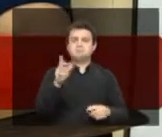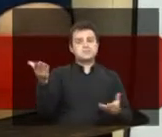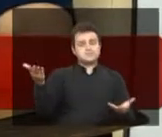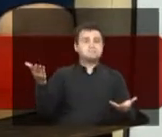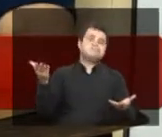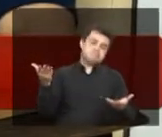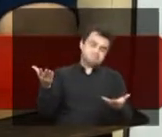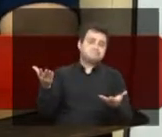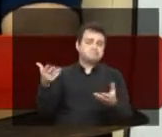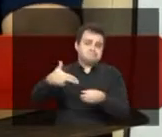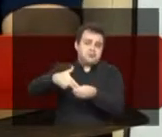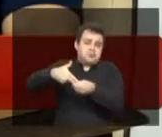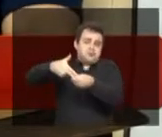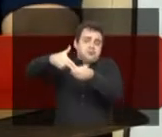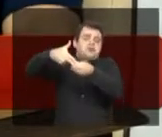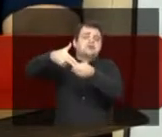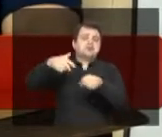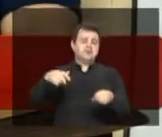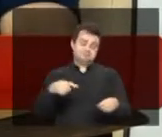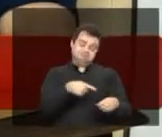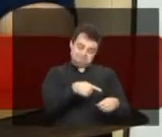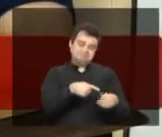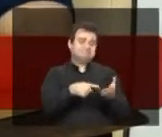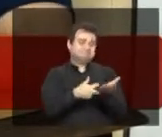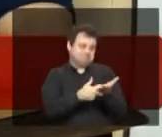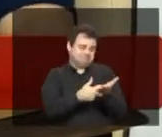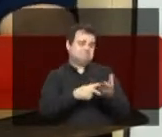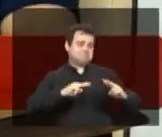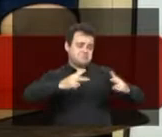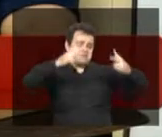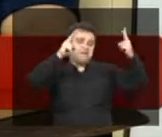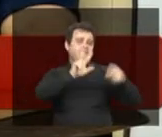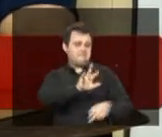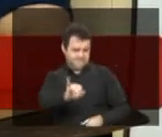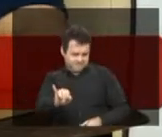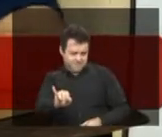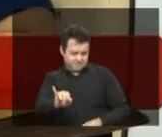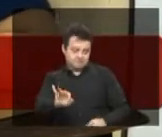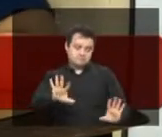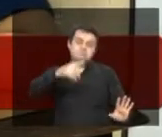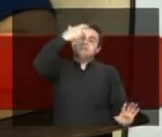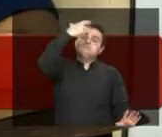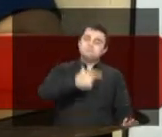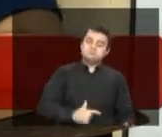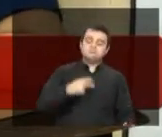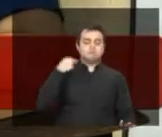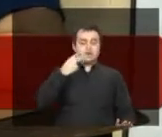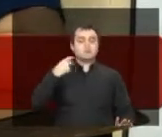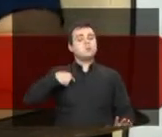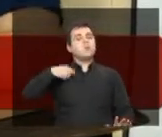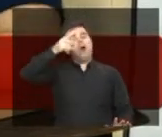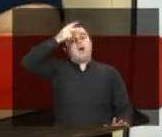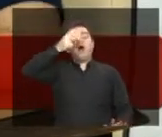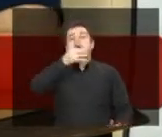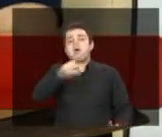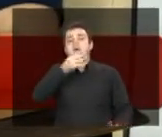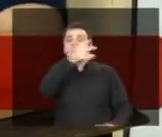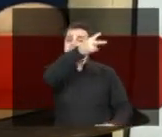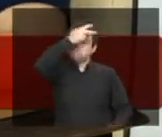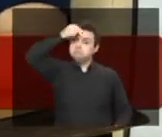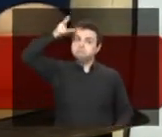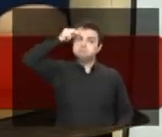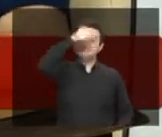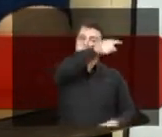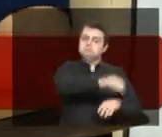vão ter que repassar. Mas aí que, no meu ponto de vista, como vereador, que o executivo deveria intervir. Pelo menos nesse